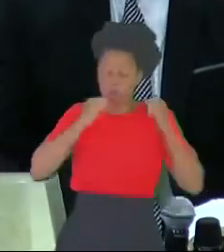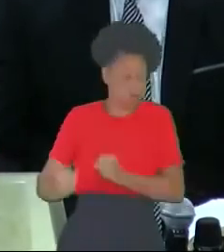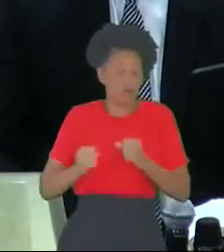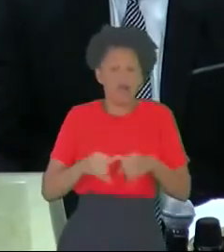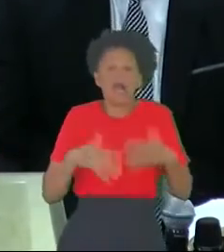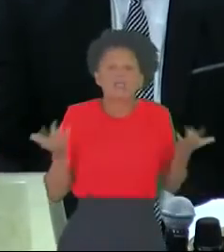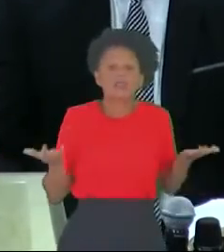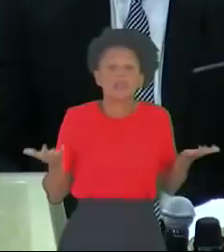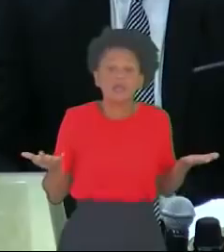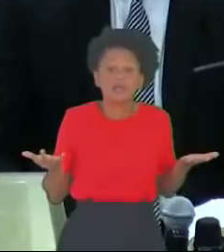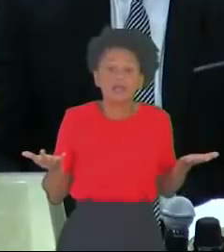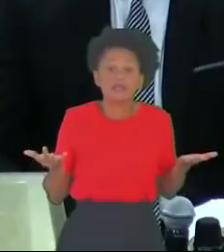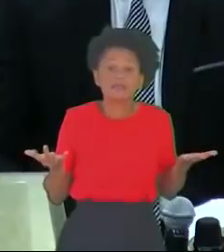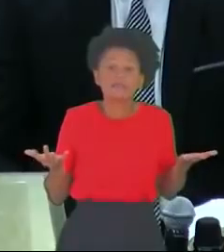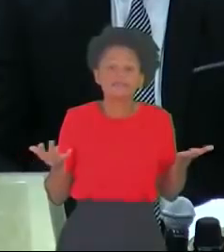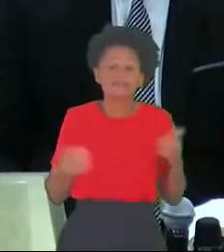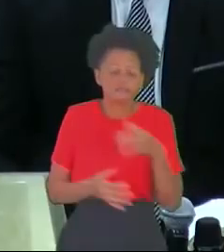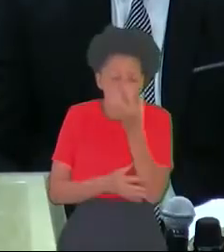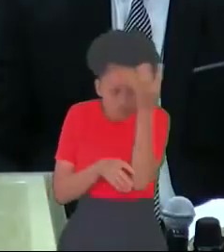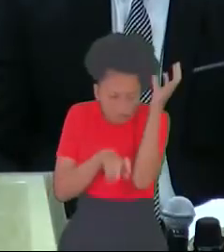ele? Debaixo de um zimbro.